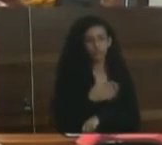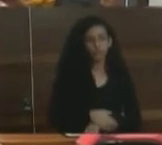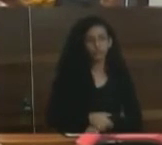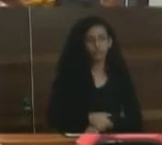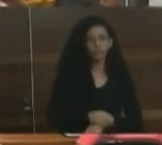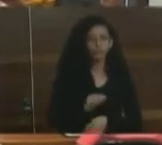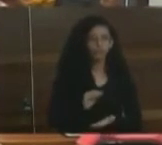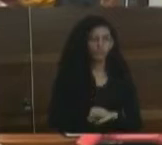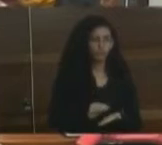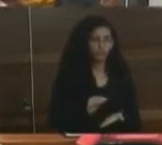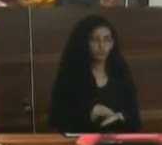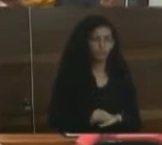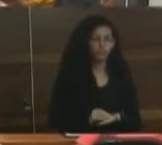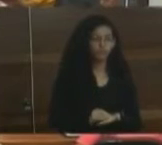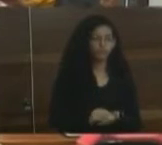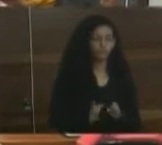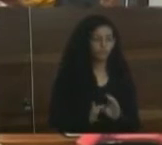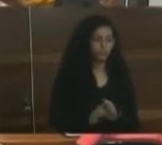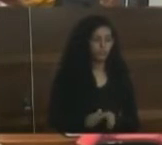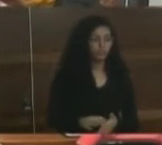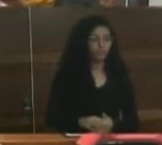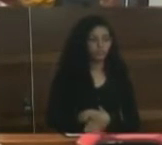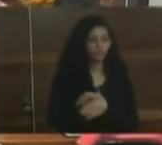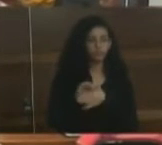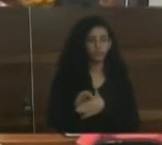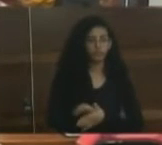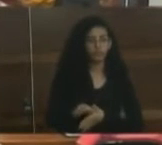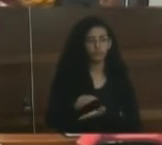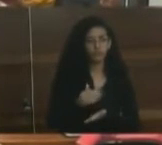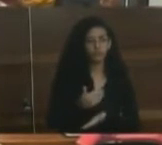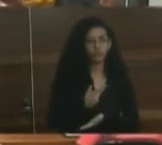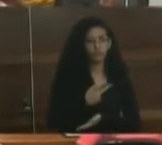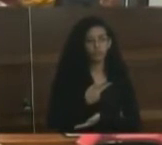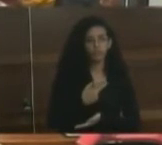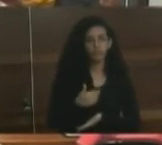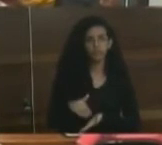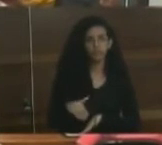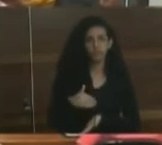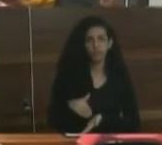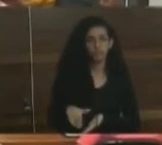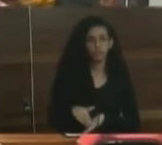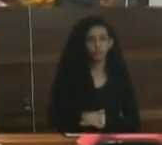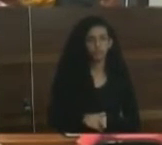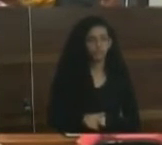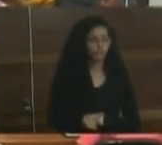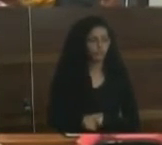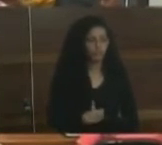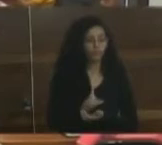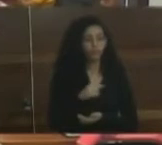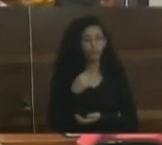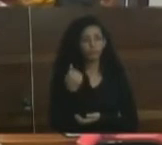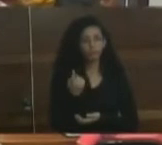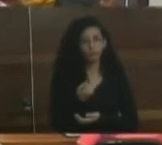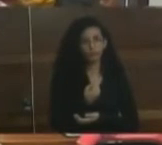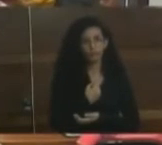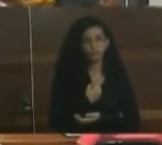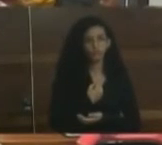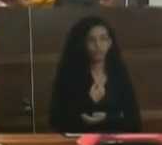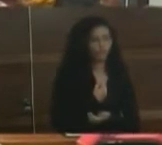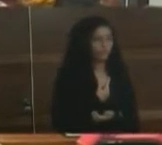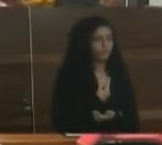e aí e aí o que é